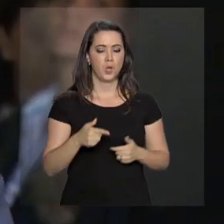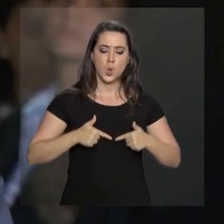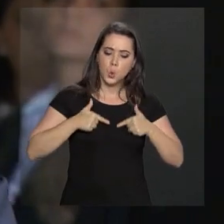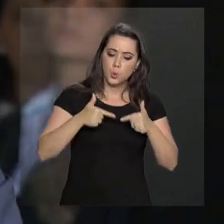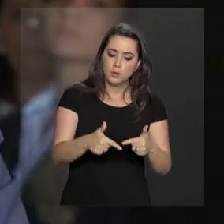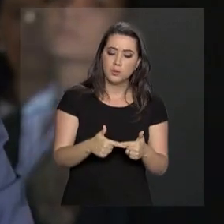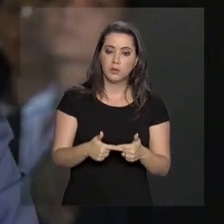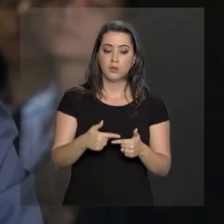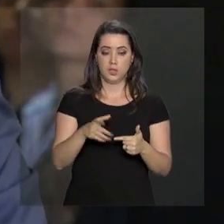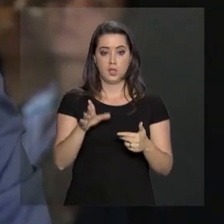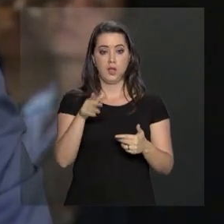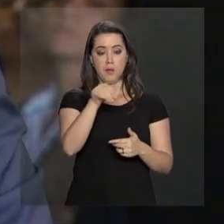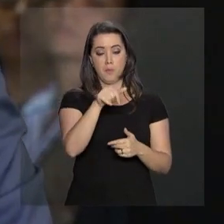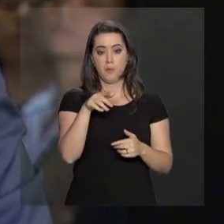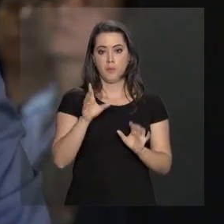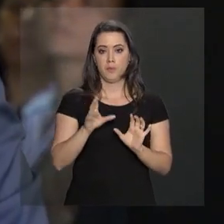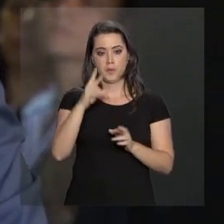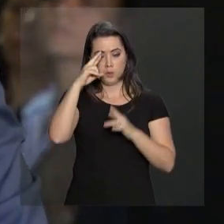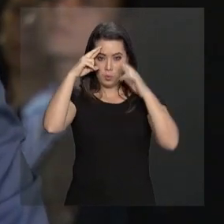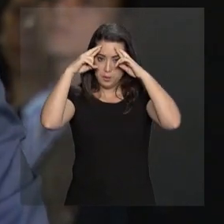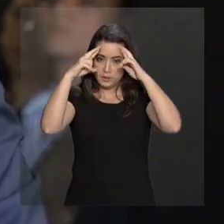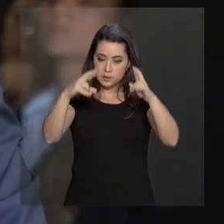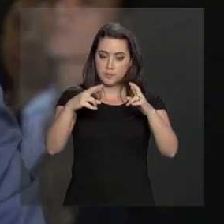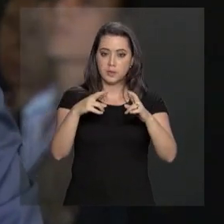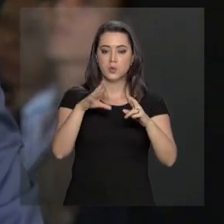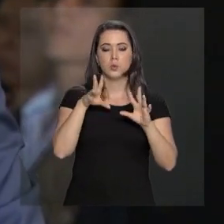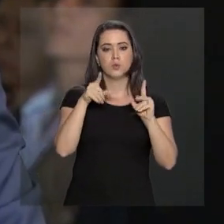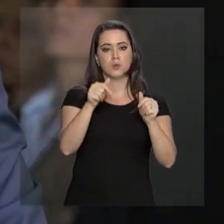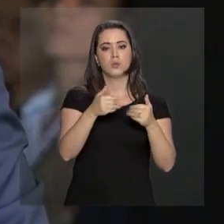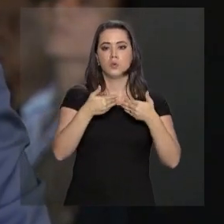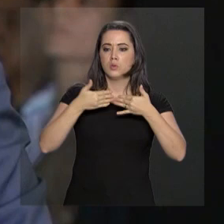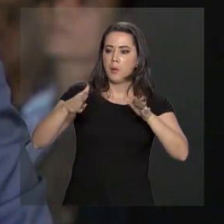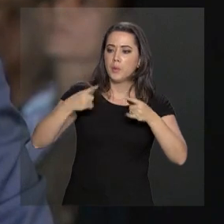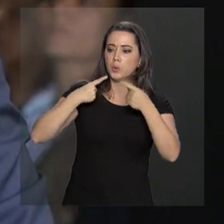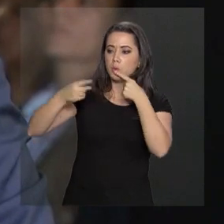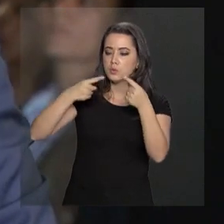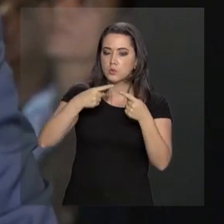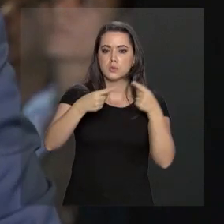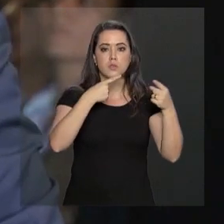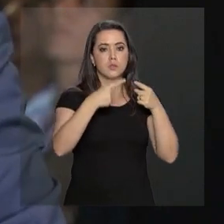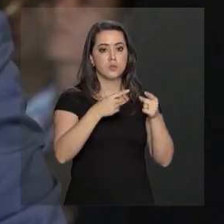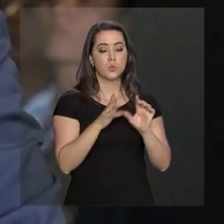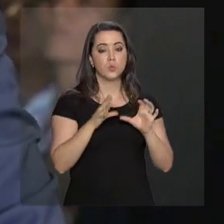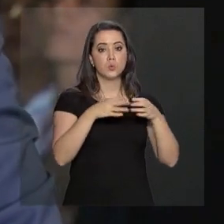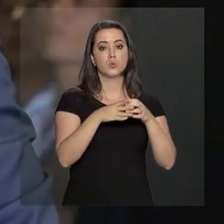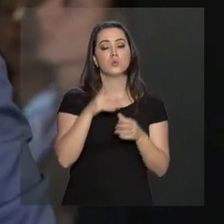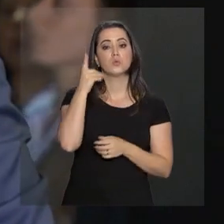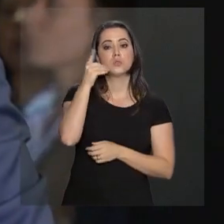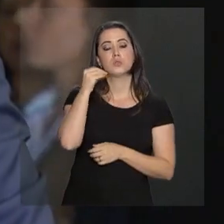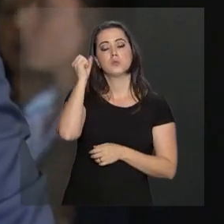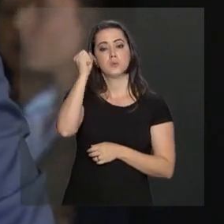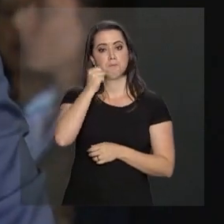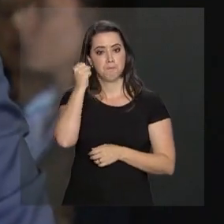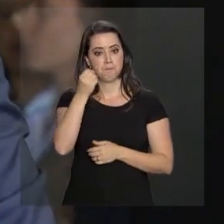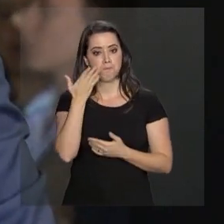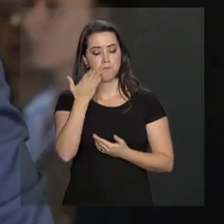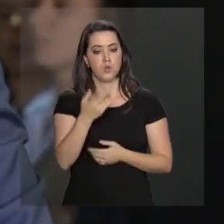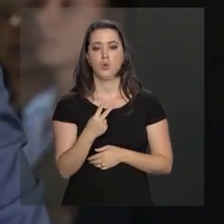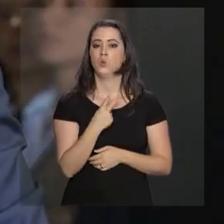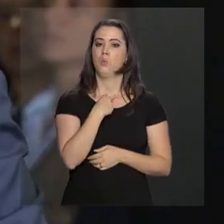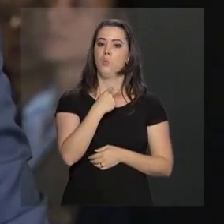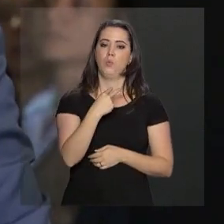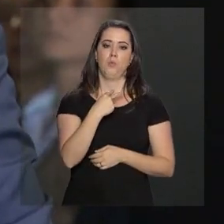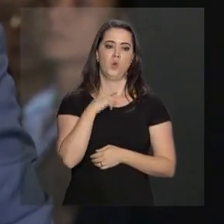para convencer, com respeito e toda abertura ao diálogo, os parlamentares. Não haverá